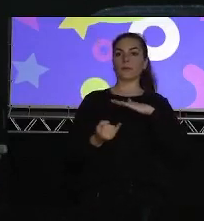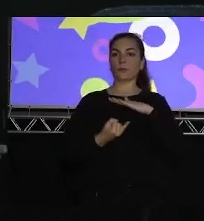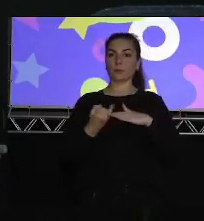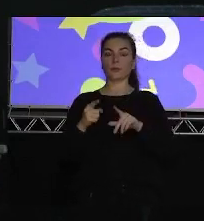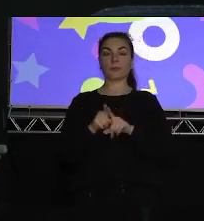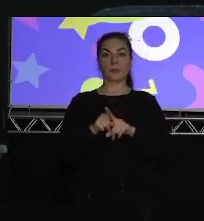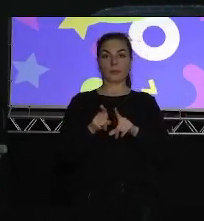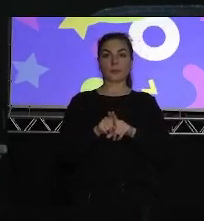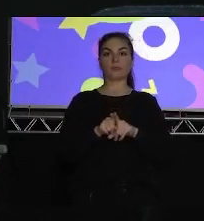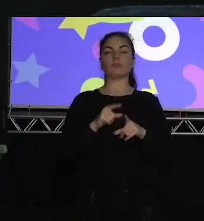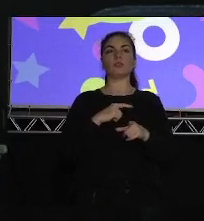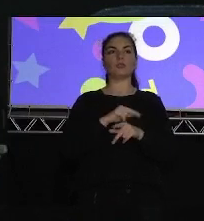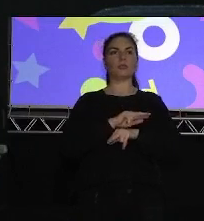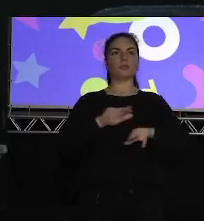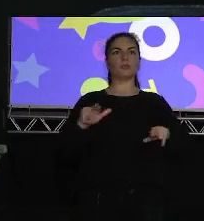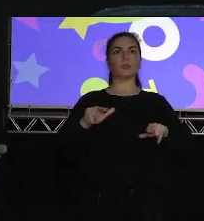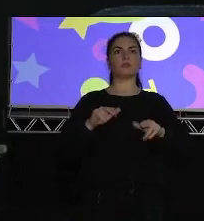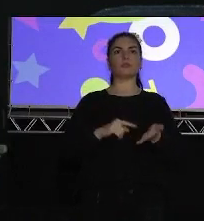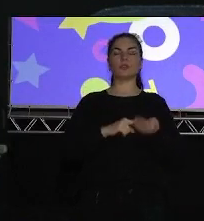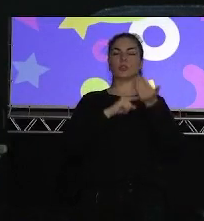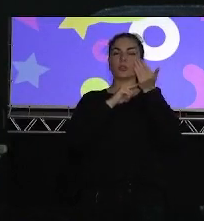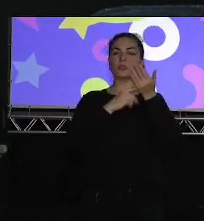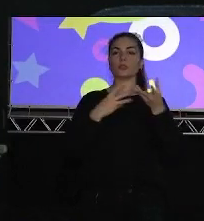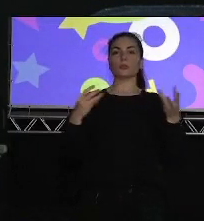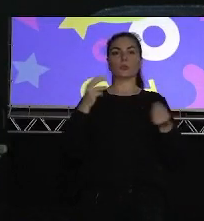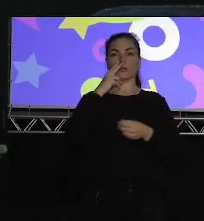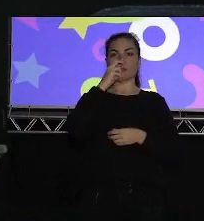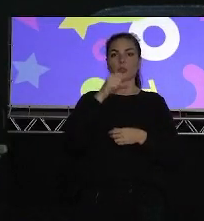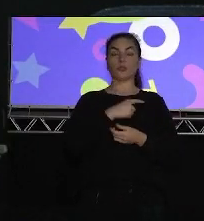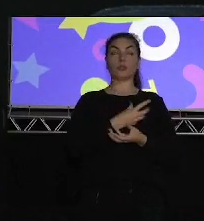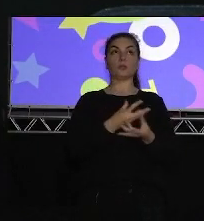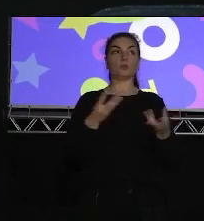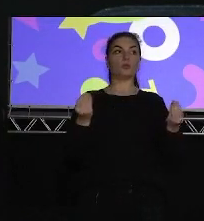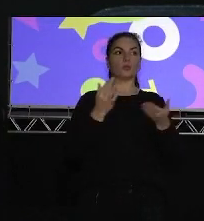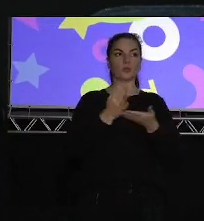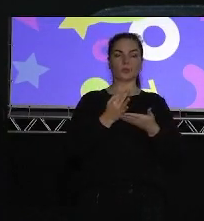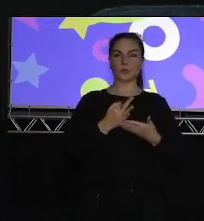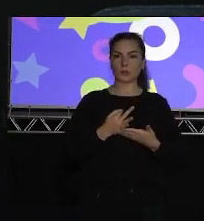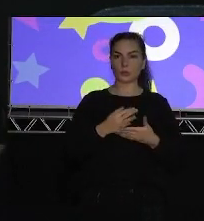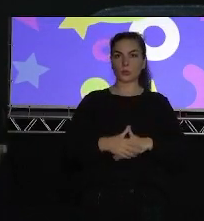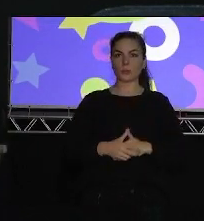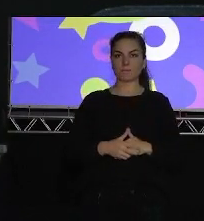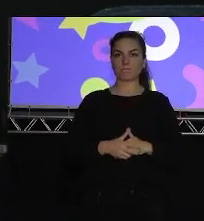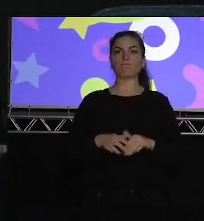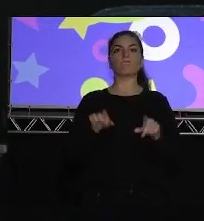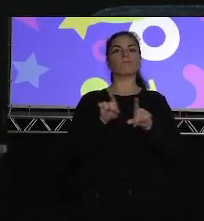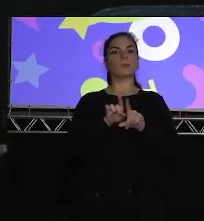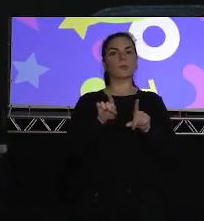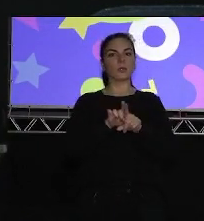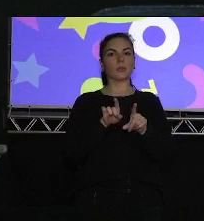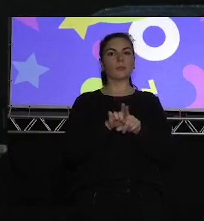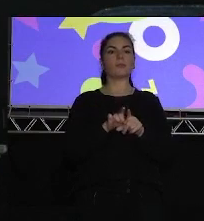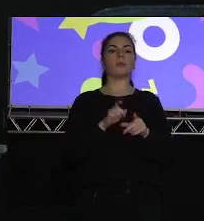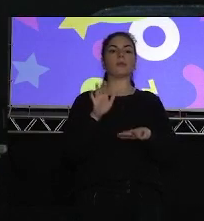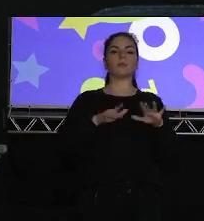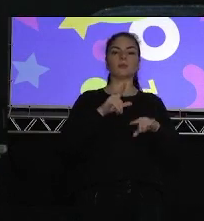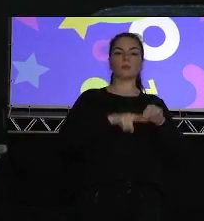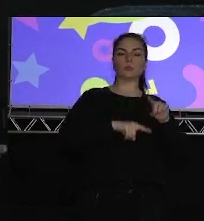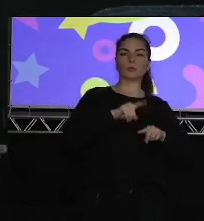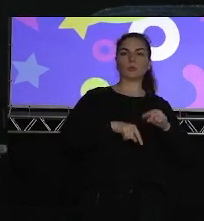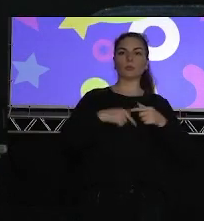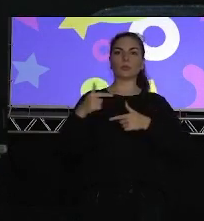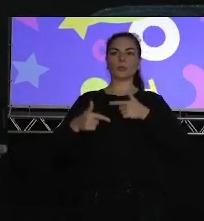tinha uma quantidade de parceiros de tecnologia muito grande, existiam muitos fornecedores. Fragmentação de produtos e serviços, então, produtos que eram